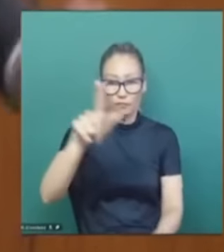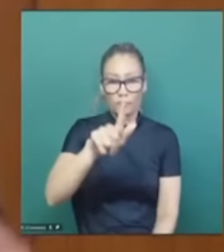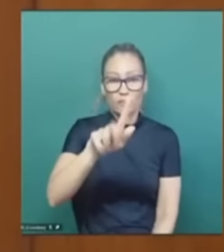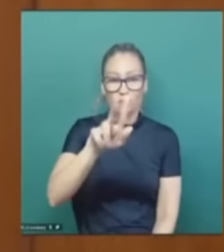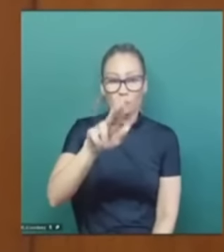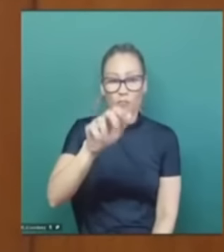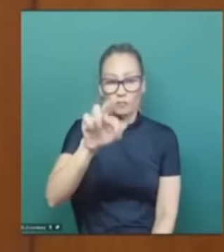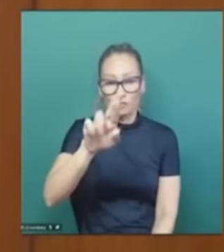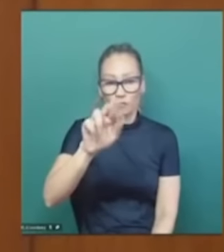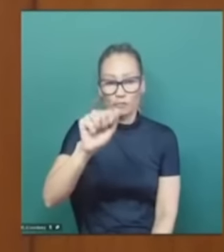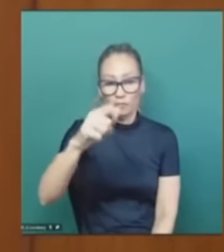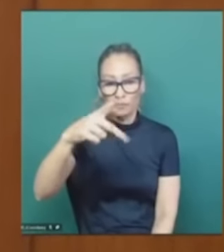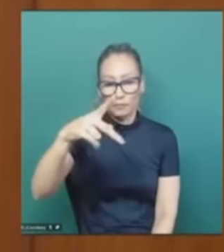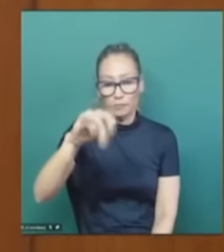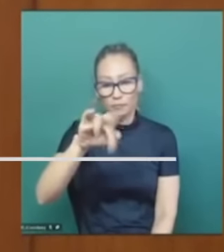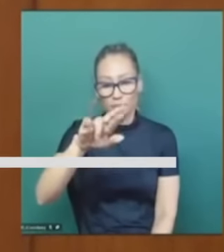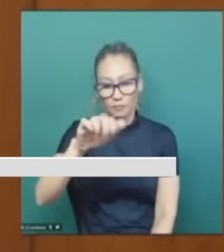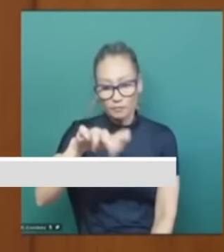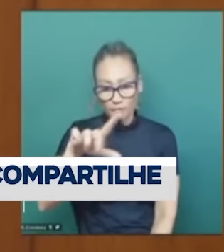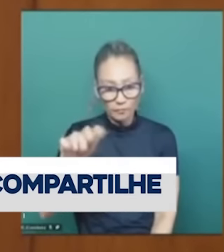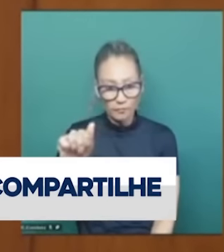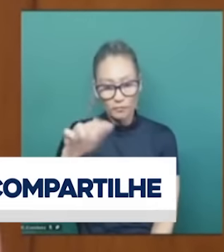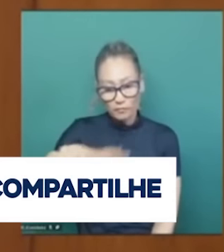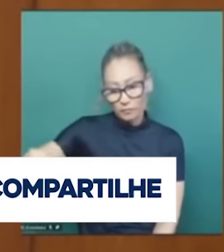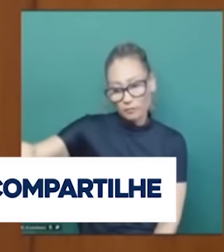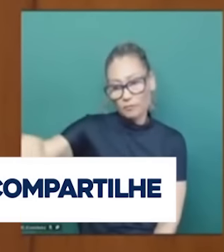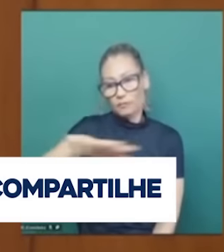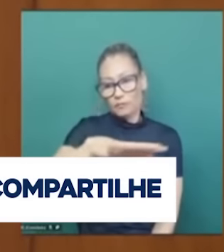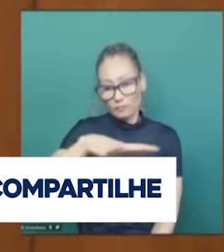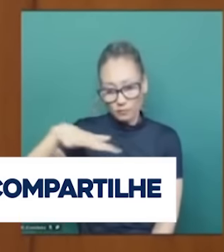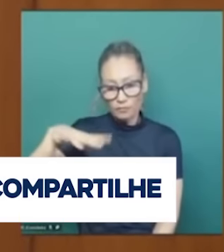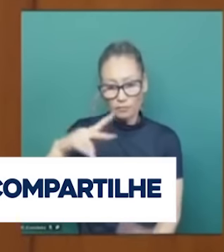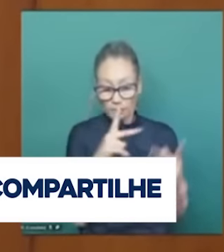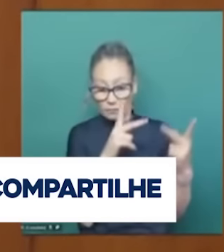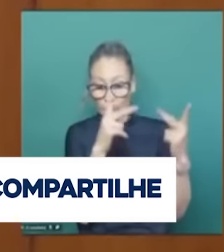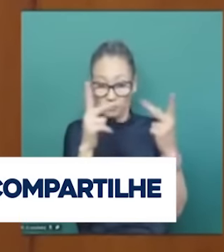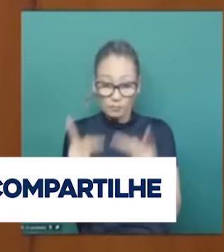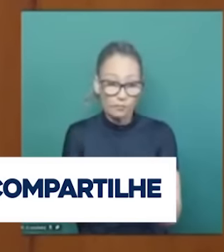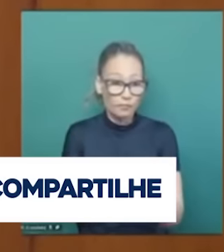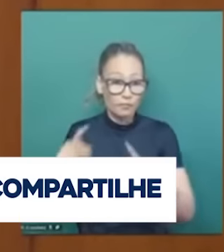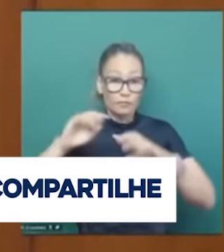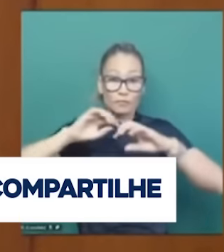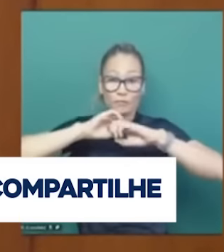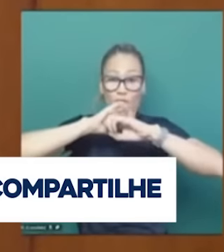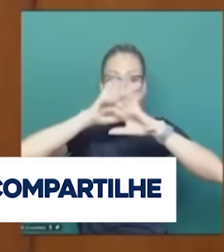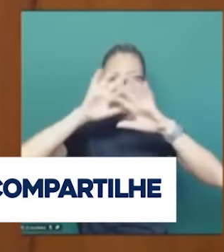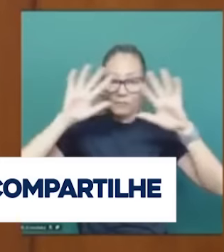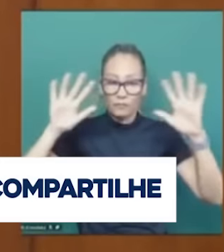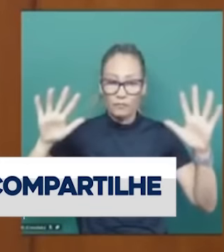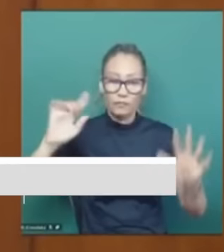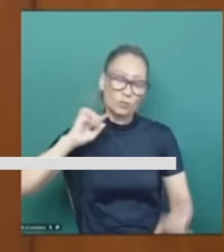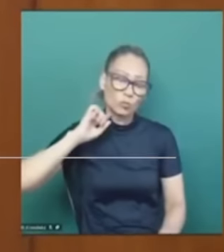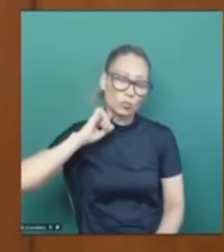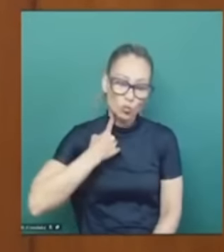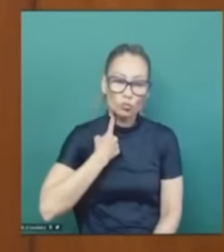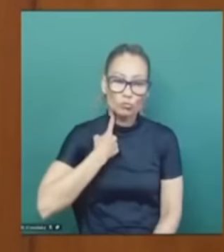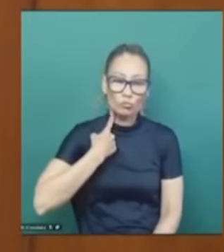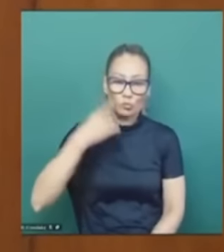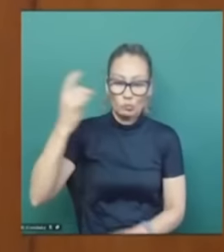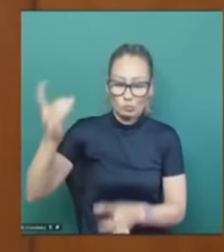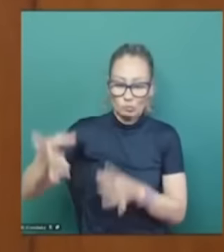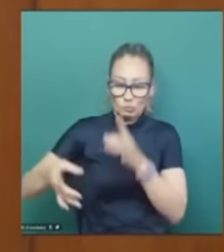Sansão estavam comigo. Durante essa visita ficou muito claro o alto índice de poluição e de cloriformes fecais na água que todos